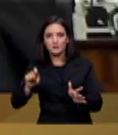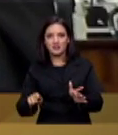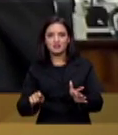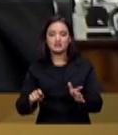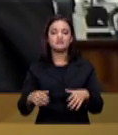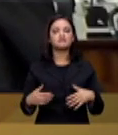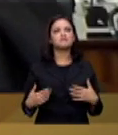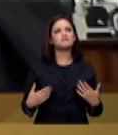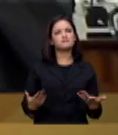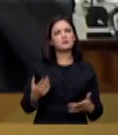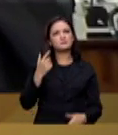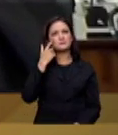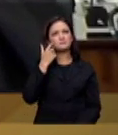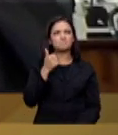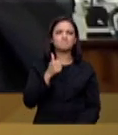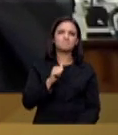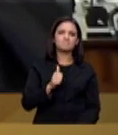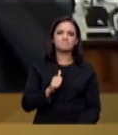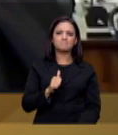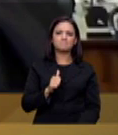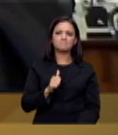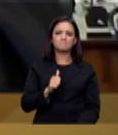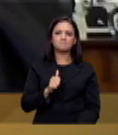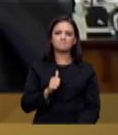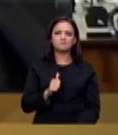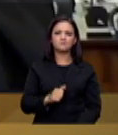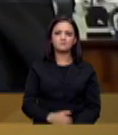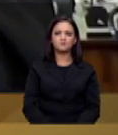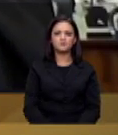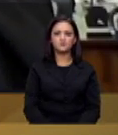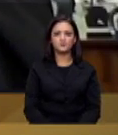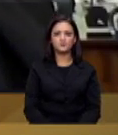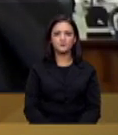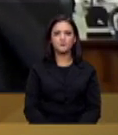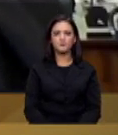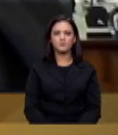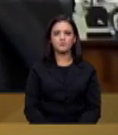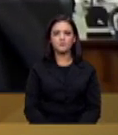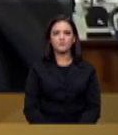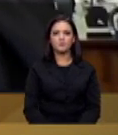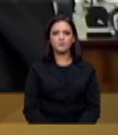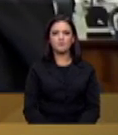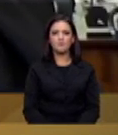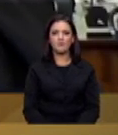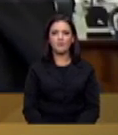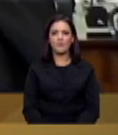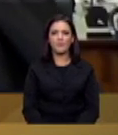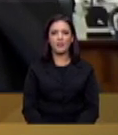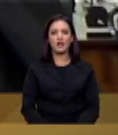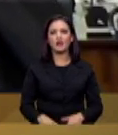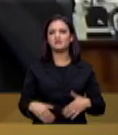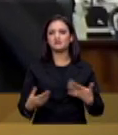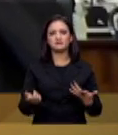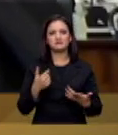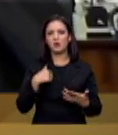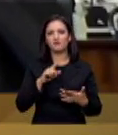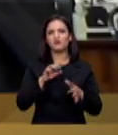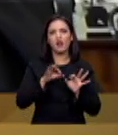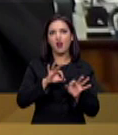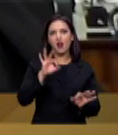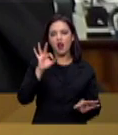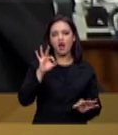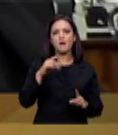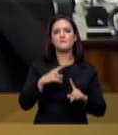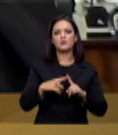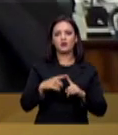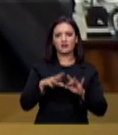esse exame, eu vou realmente poupar o Tribunal de maiores considerações, tendo em vista já